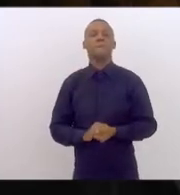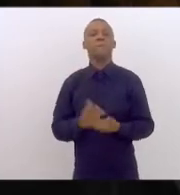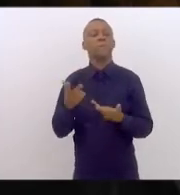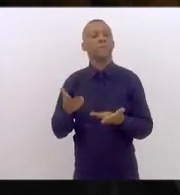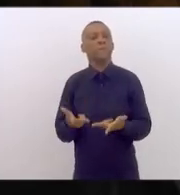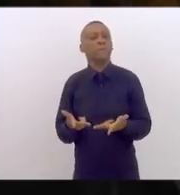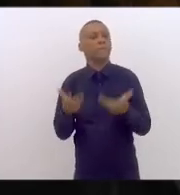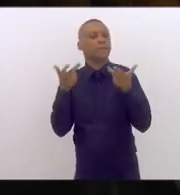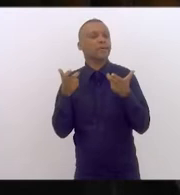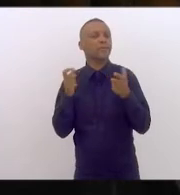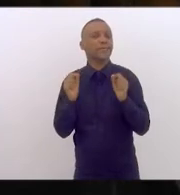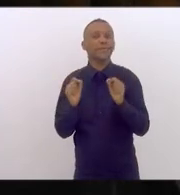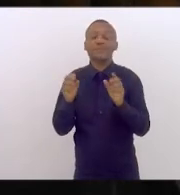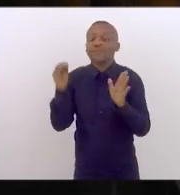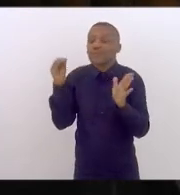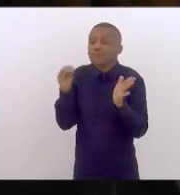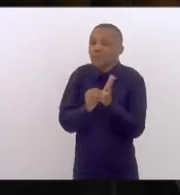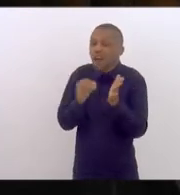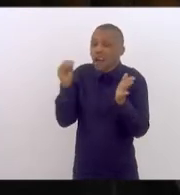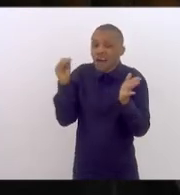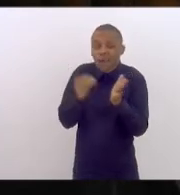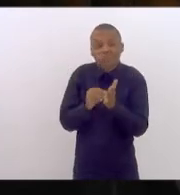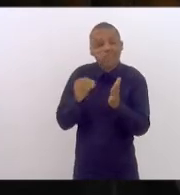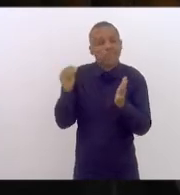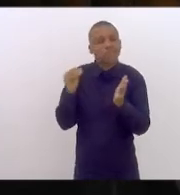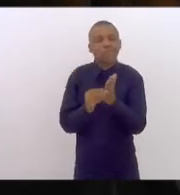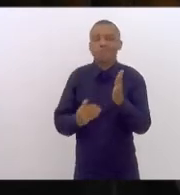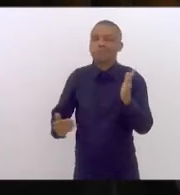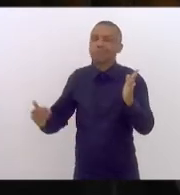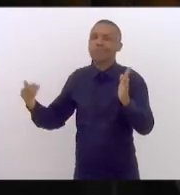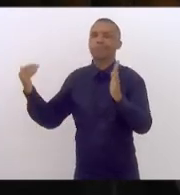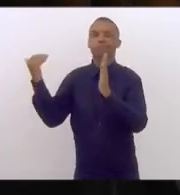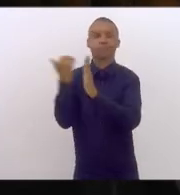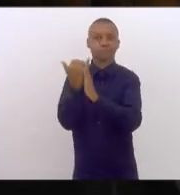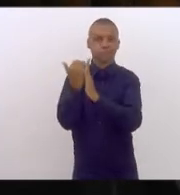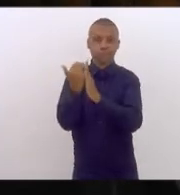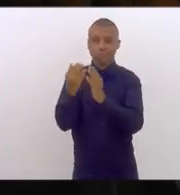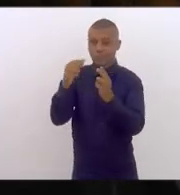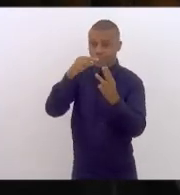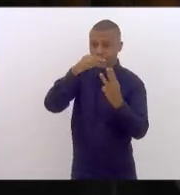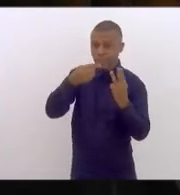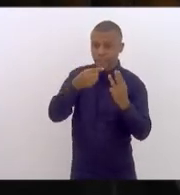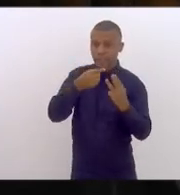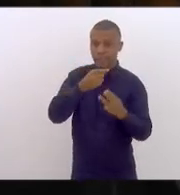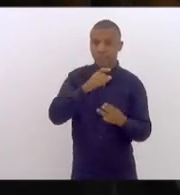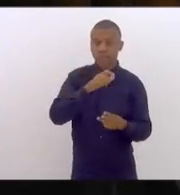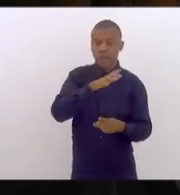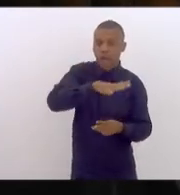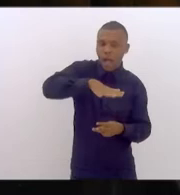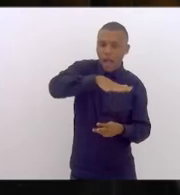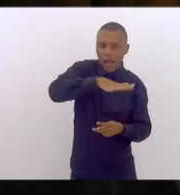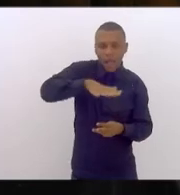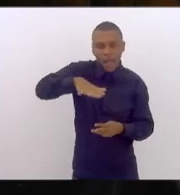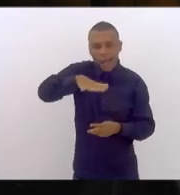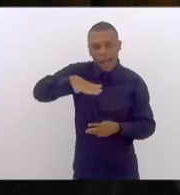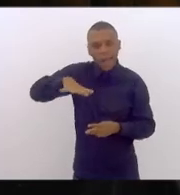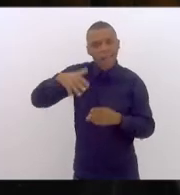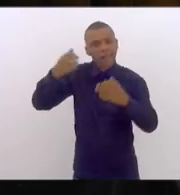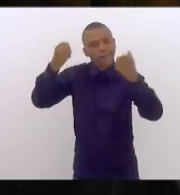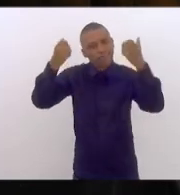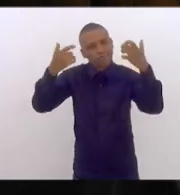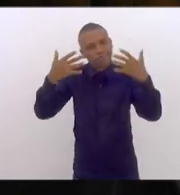que falta muito nessas três áreas que eu aqui Amei acabei